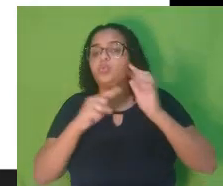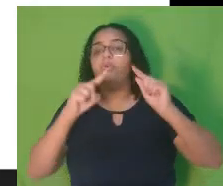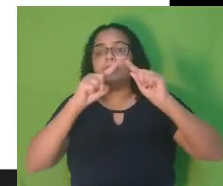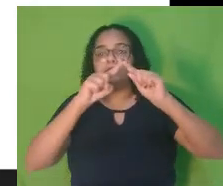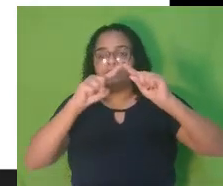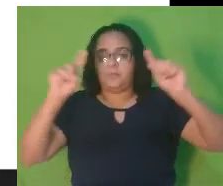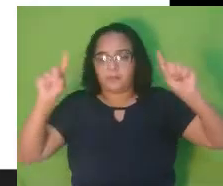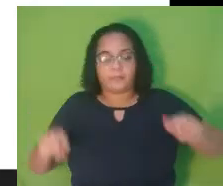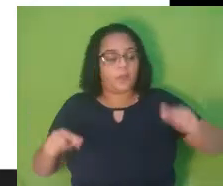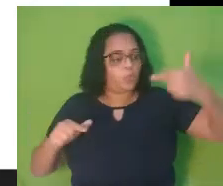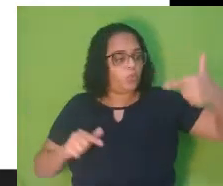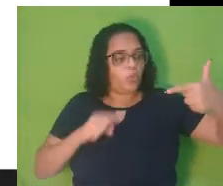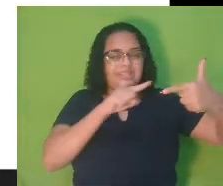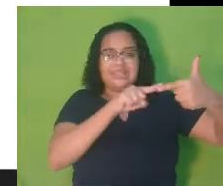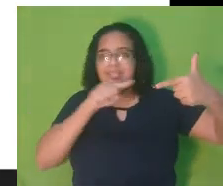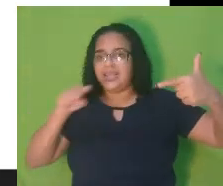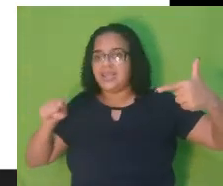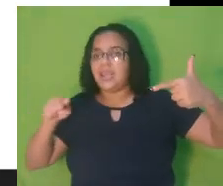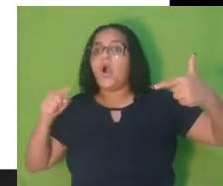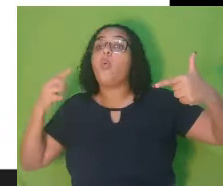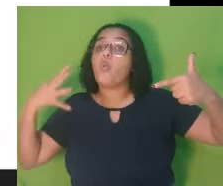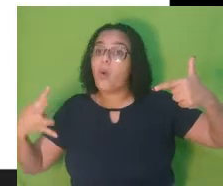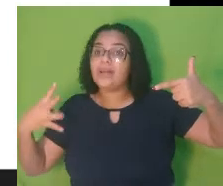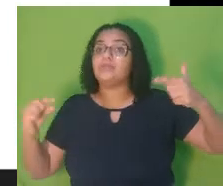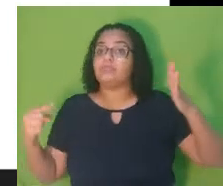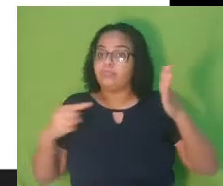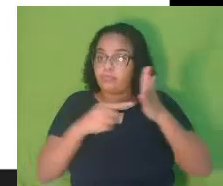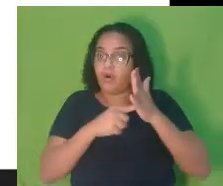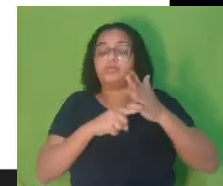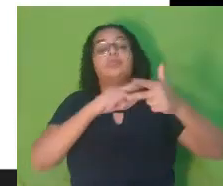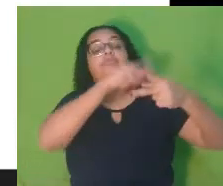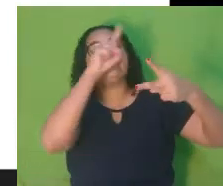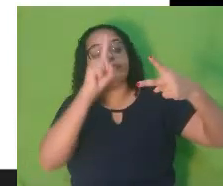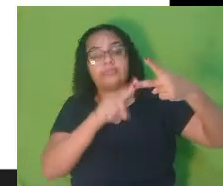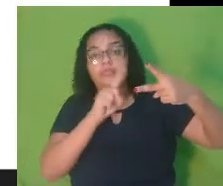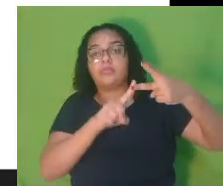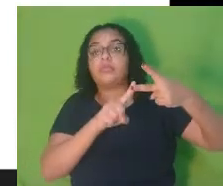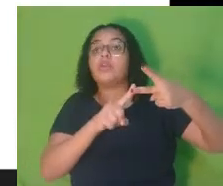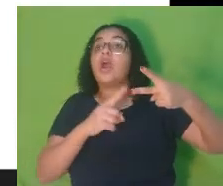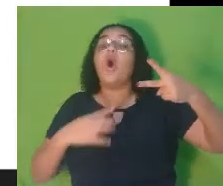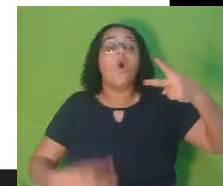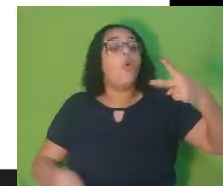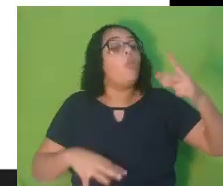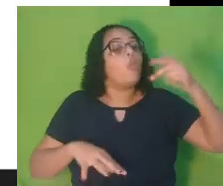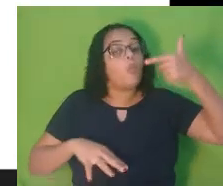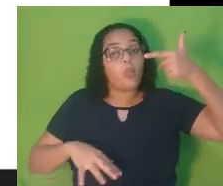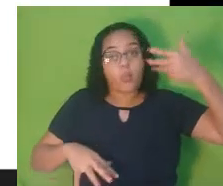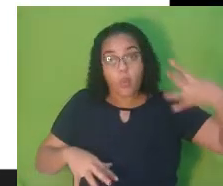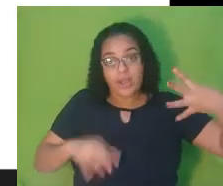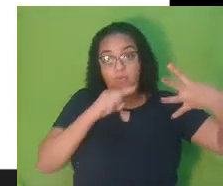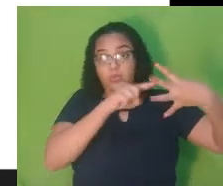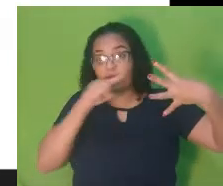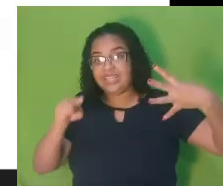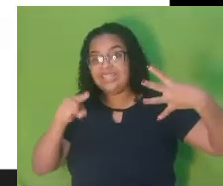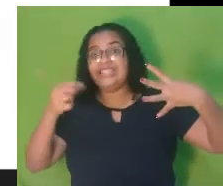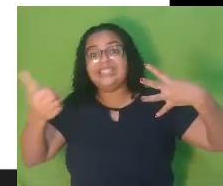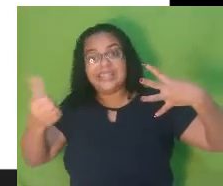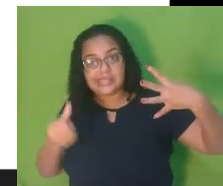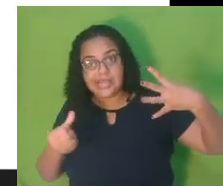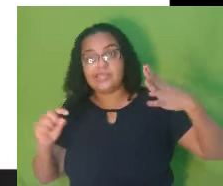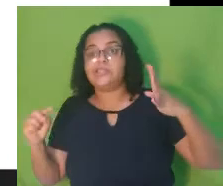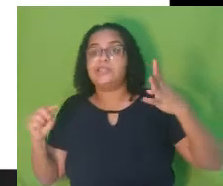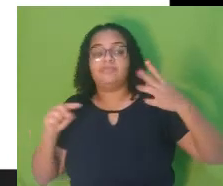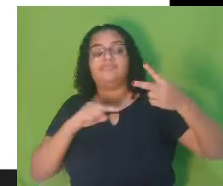ponto aqui, que é o ponto 2 e 4, esse ponto aqui, que é o ponto 4 e 16,